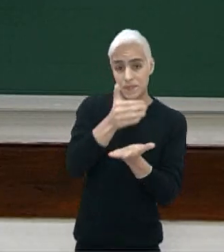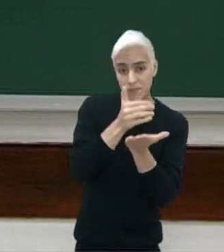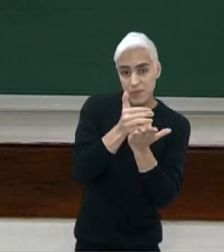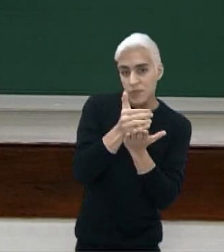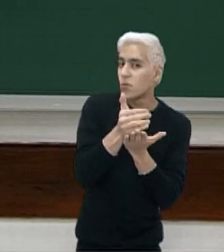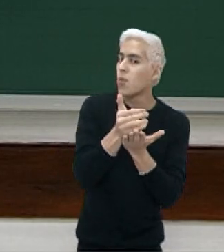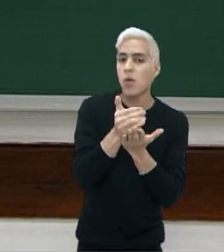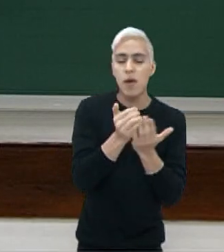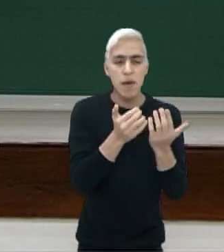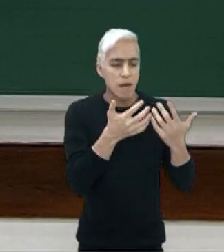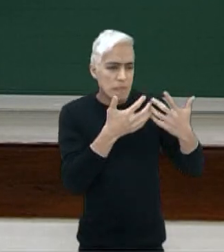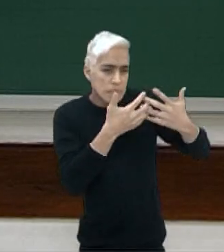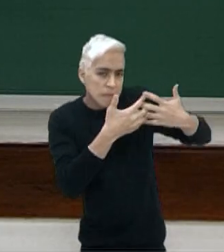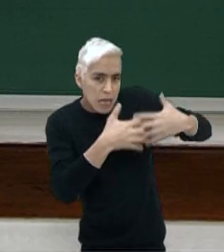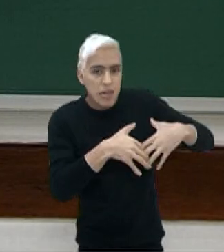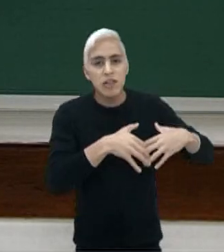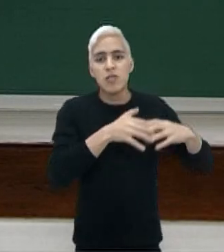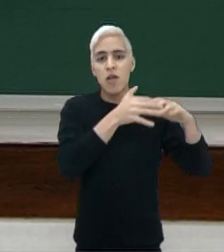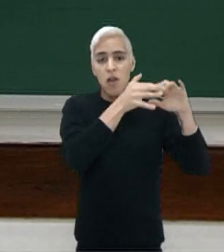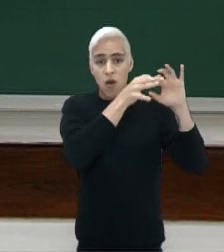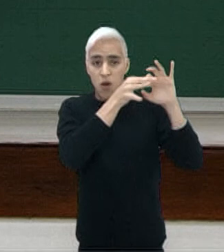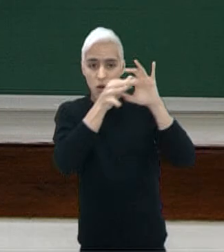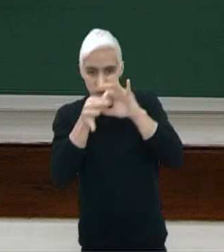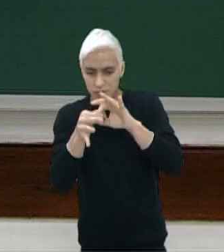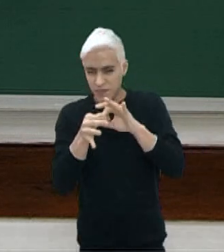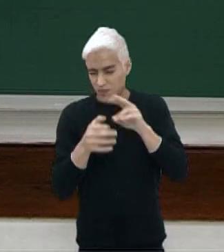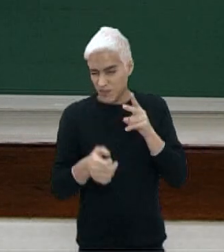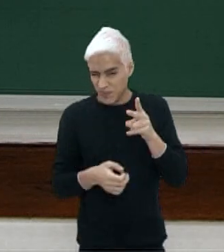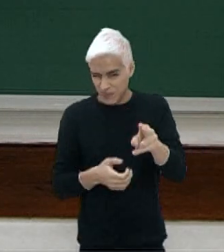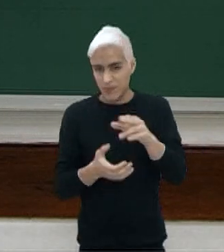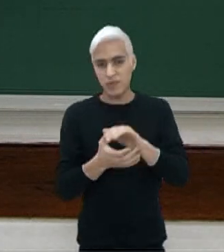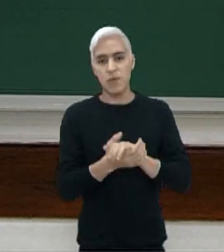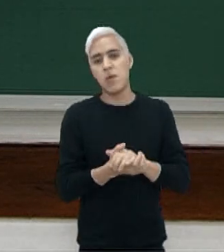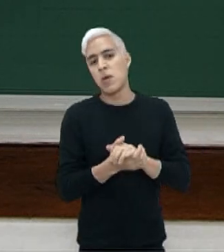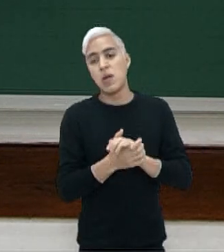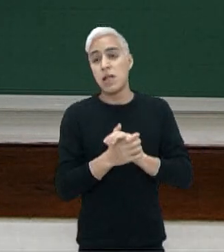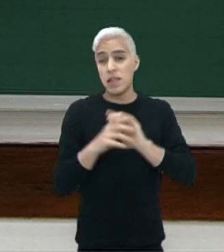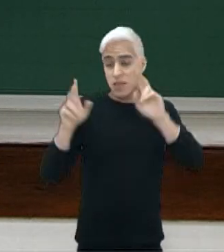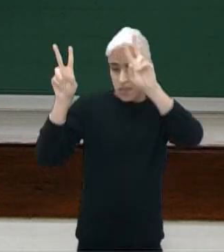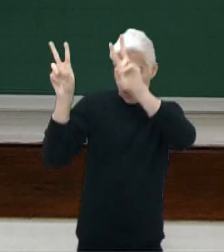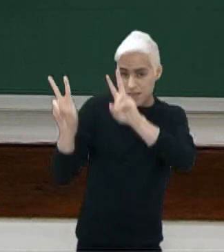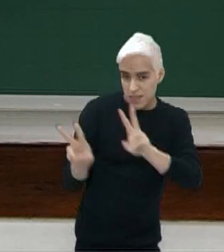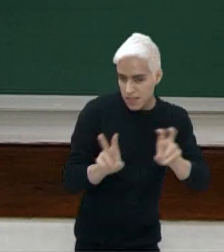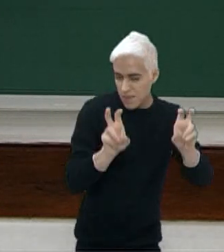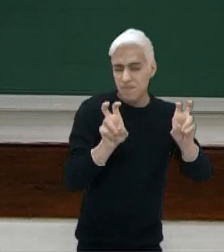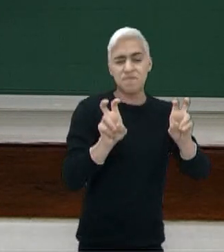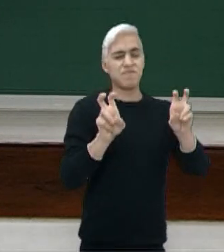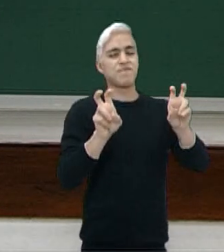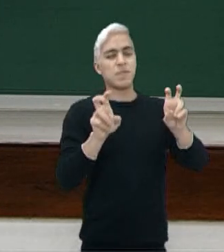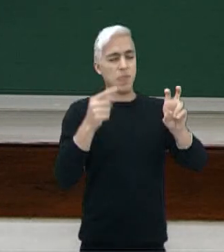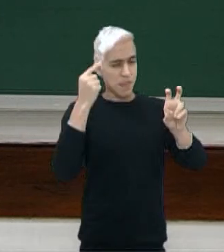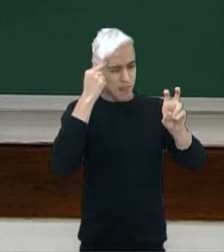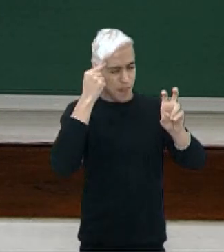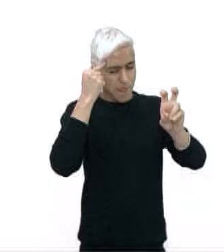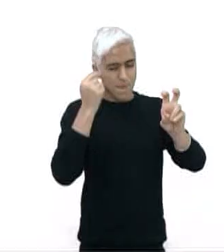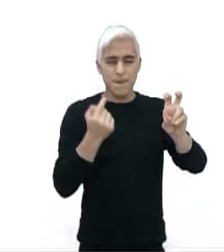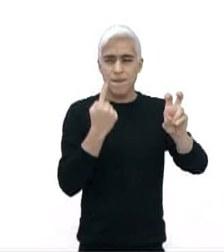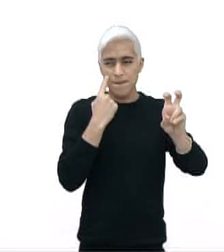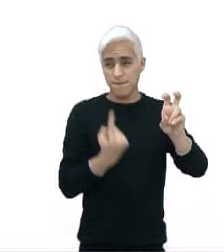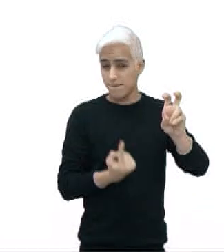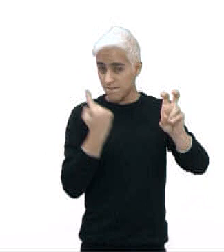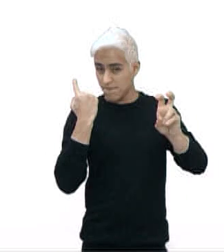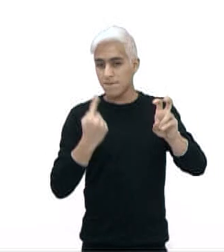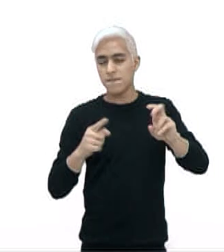trabalhar com mecanismos de coesão. Continuando ali, entrando no tema, vamos pensar? Vejam aí essa foto, coloquei